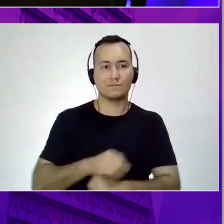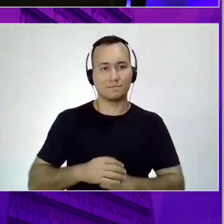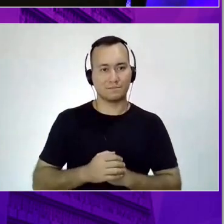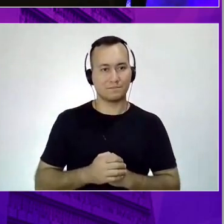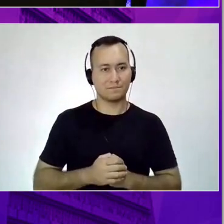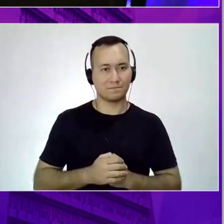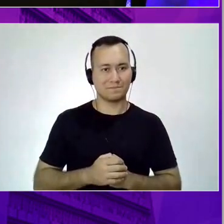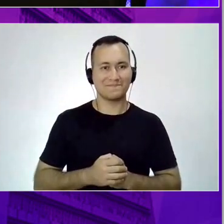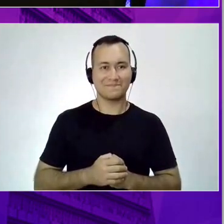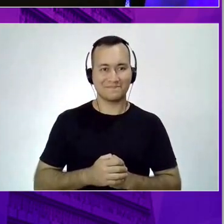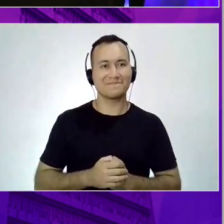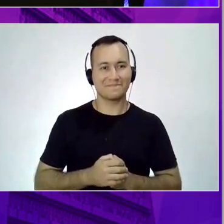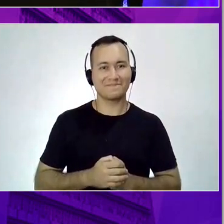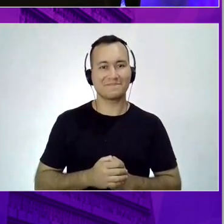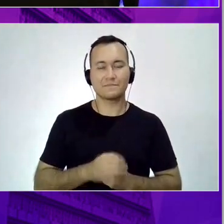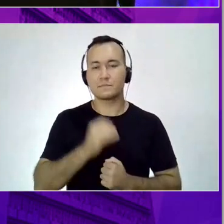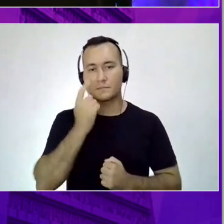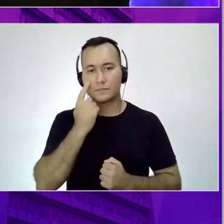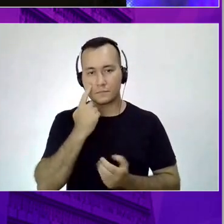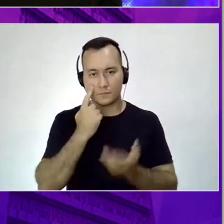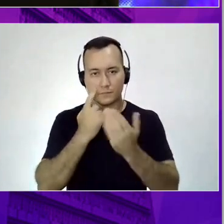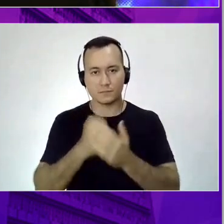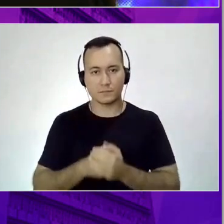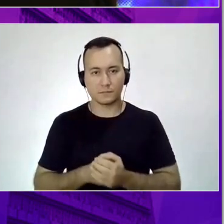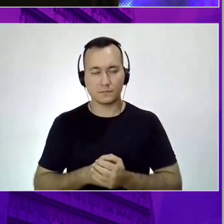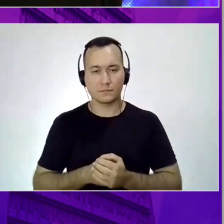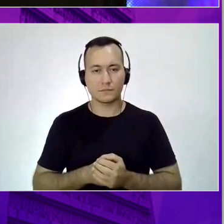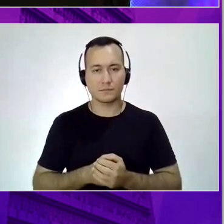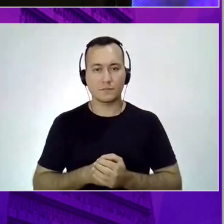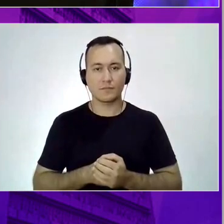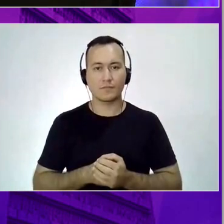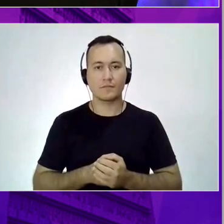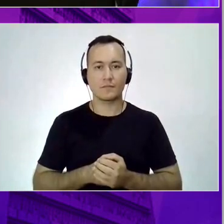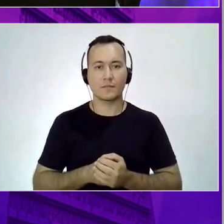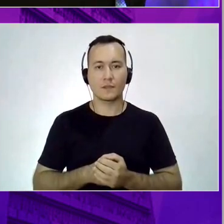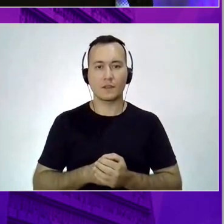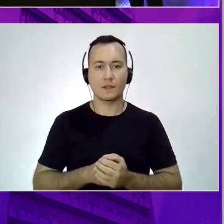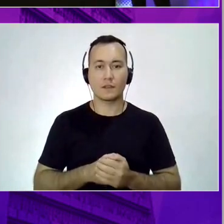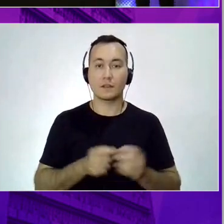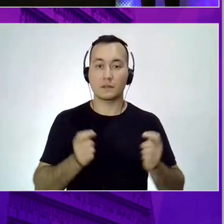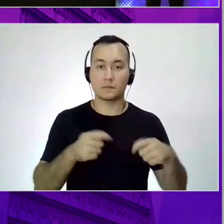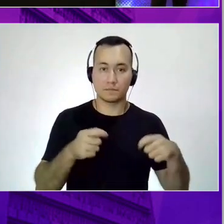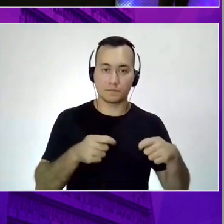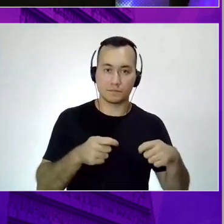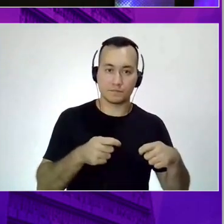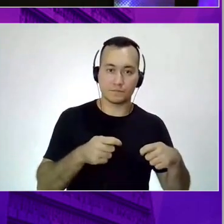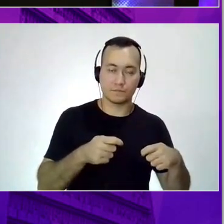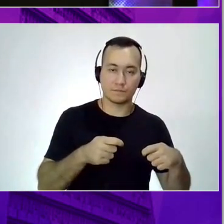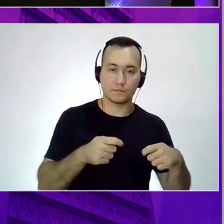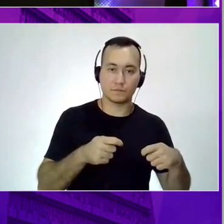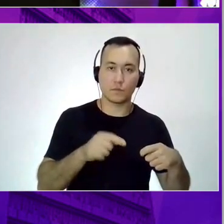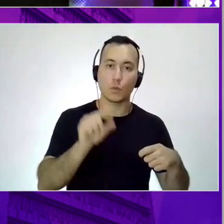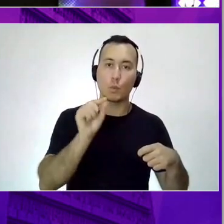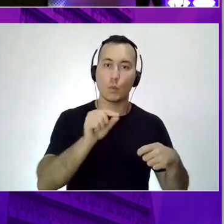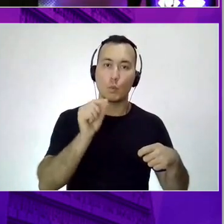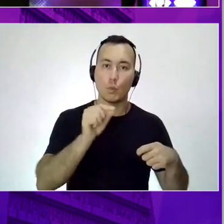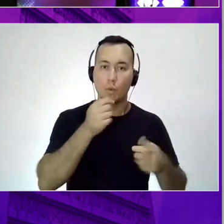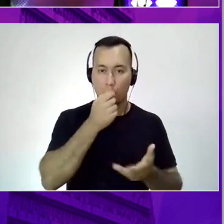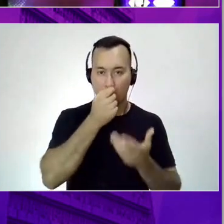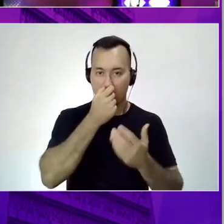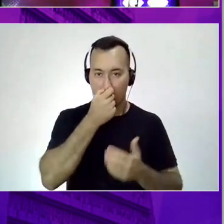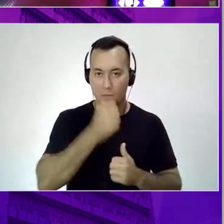você só aponta ali quais são os conectores. Aqui eu estou demonstrando justamente que eu estou trazendo dados do